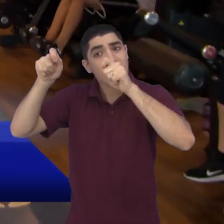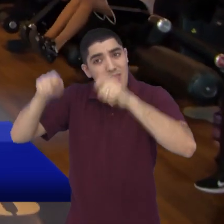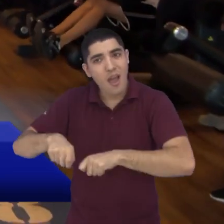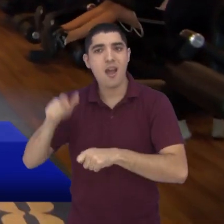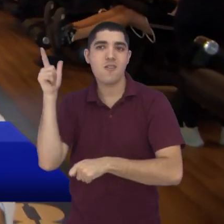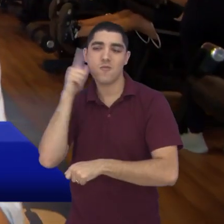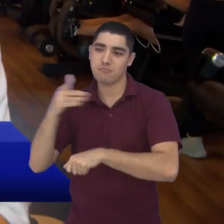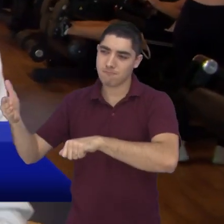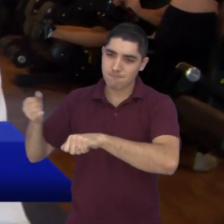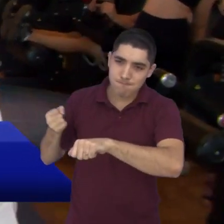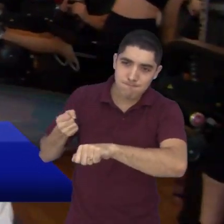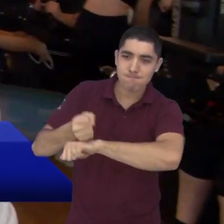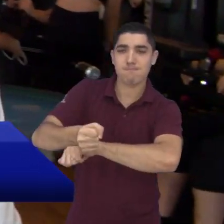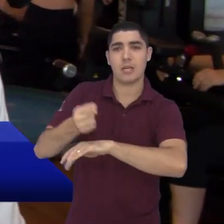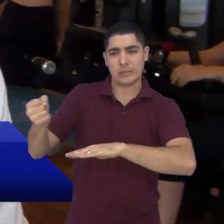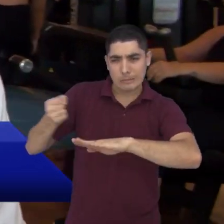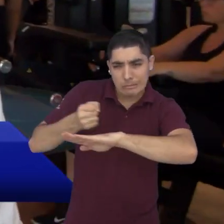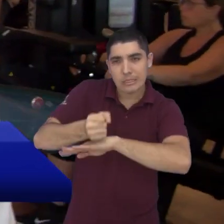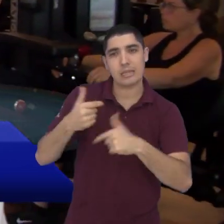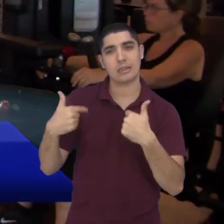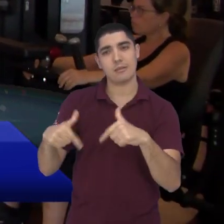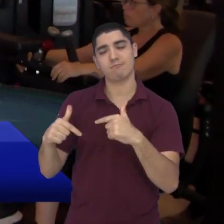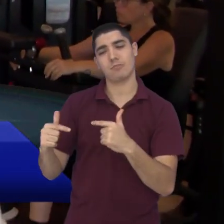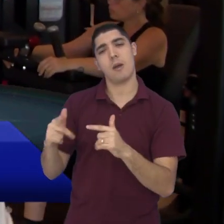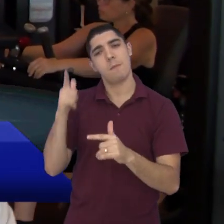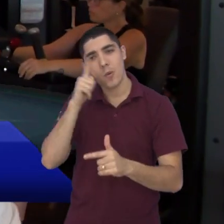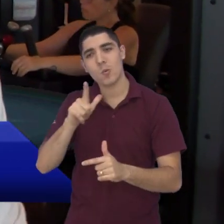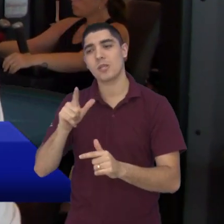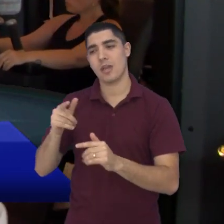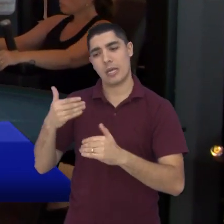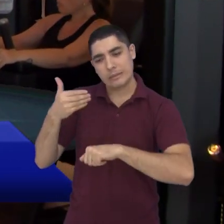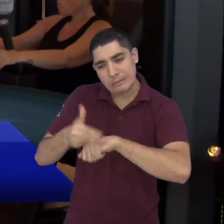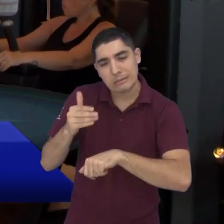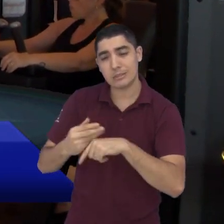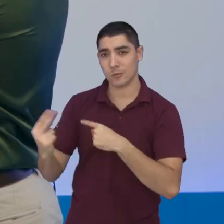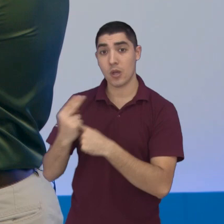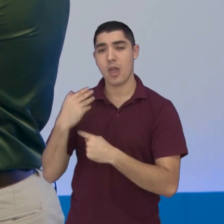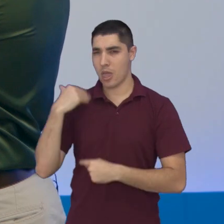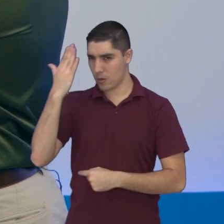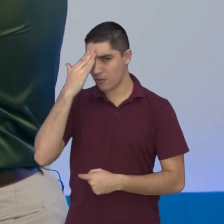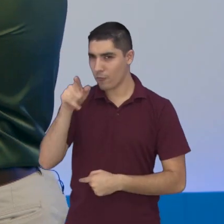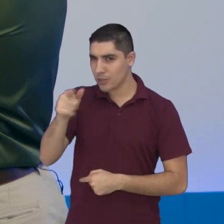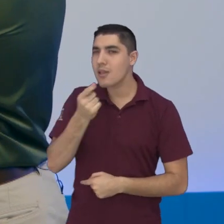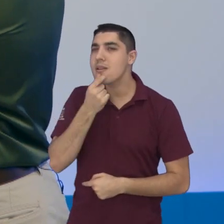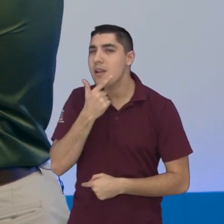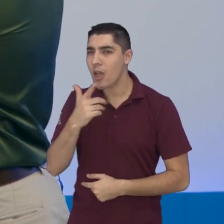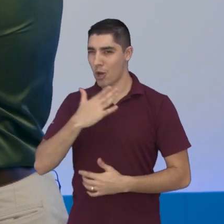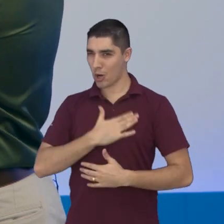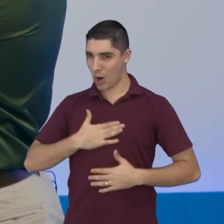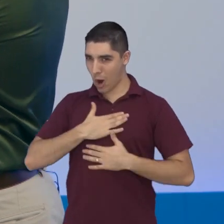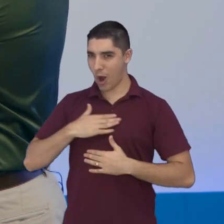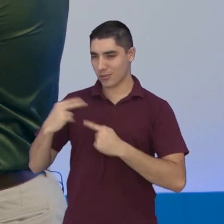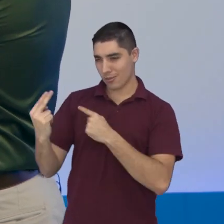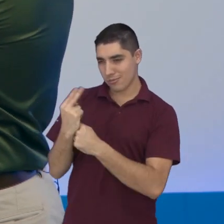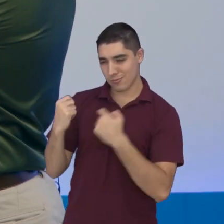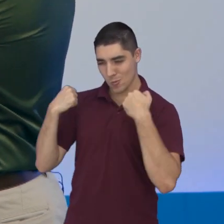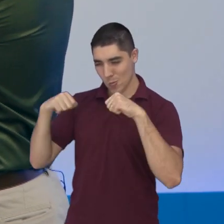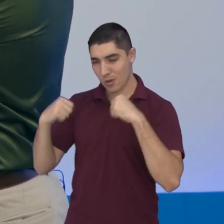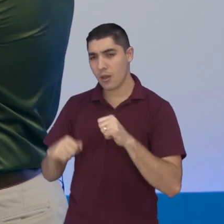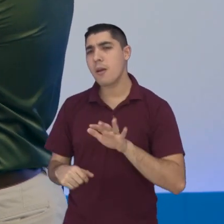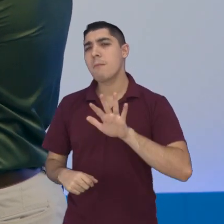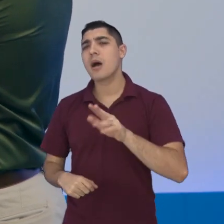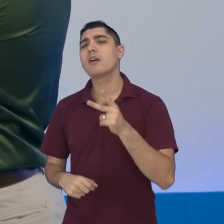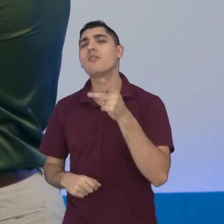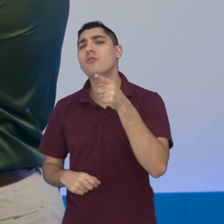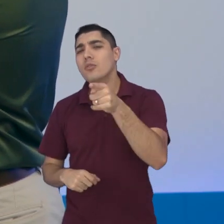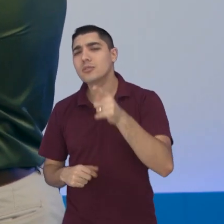conseguir aí encaixar na rotina enfim justamente para pensar na saúde e você guerra eu sei que você é é bem preocupado com